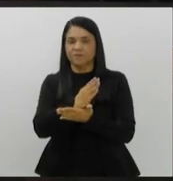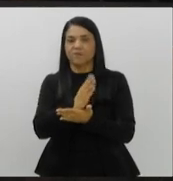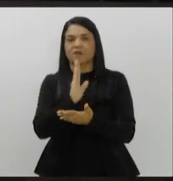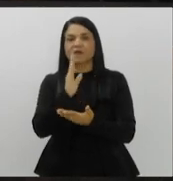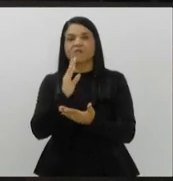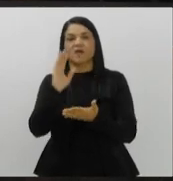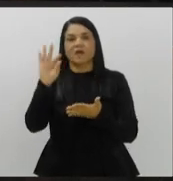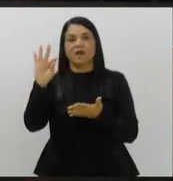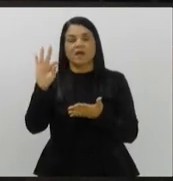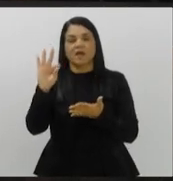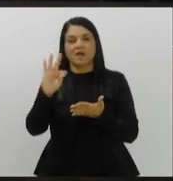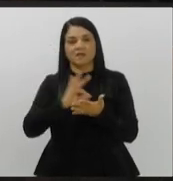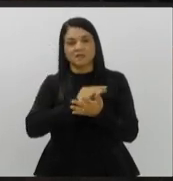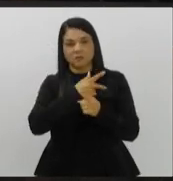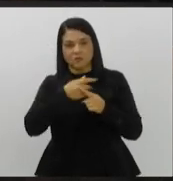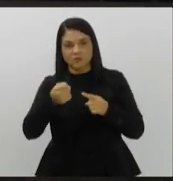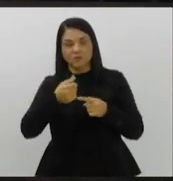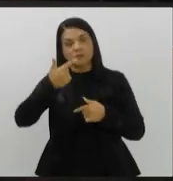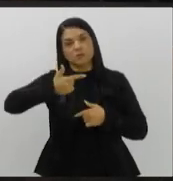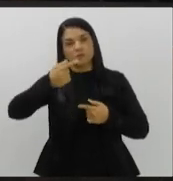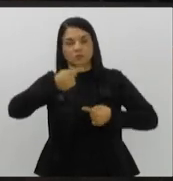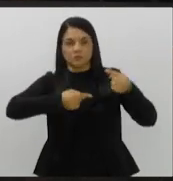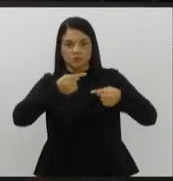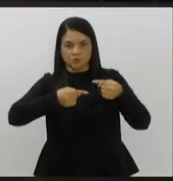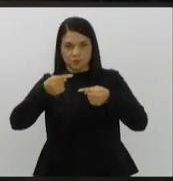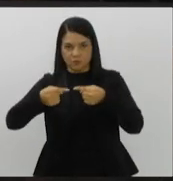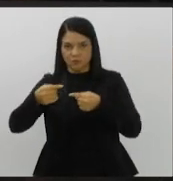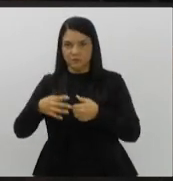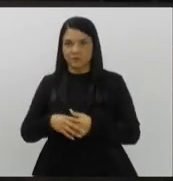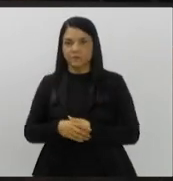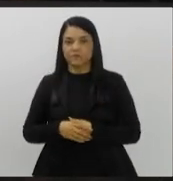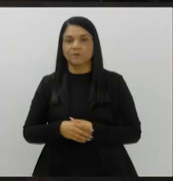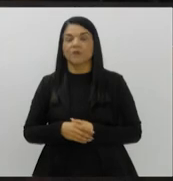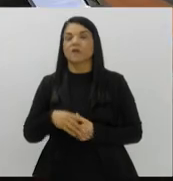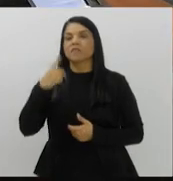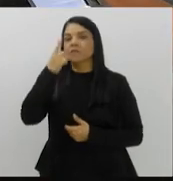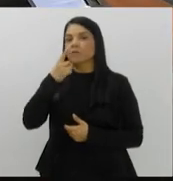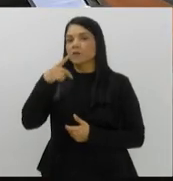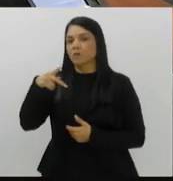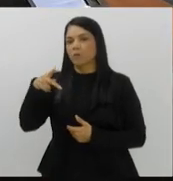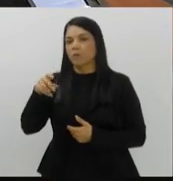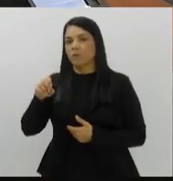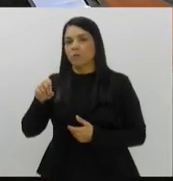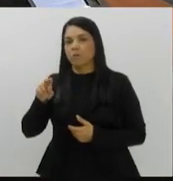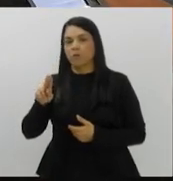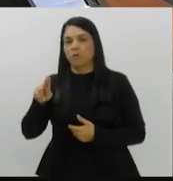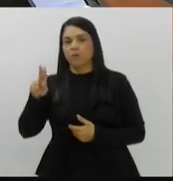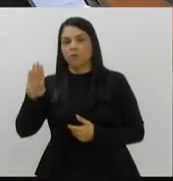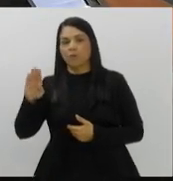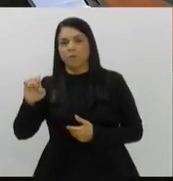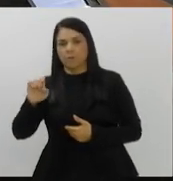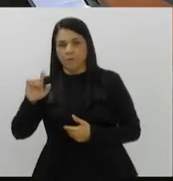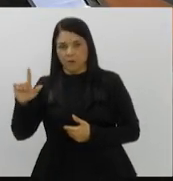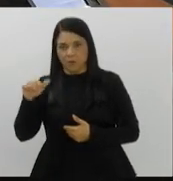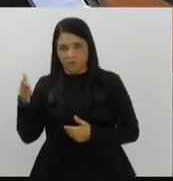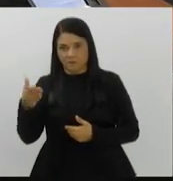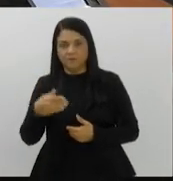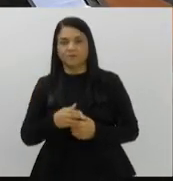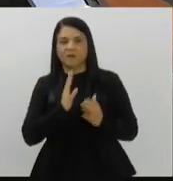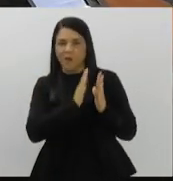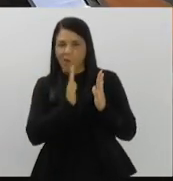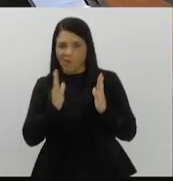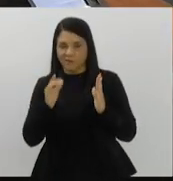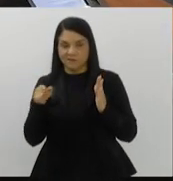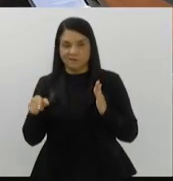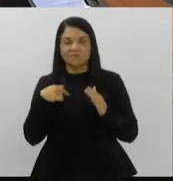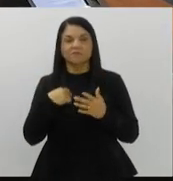Vai a redação do vencido para a segunda discussão. Pela ordem, presidente. Pobel, uma breve pela ordem. Obrigado, presidente. Presidente, eu queria primeiro